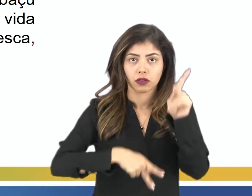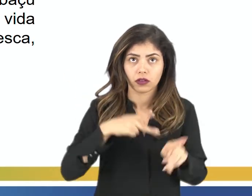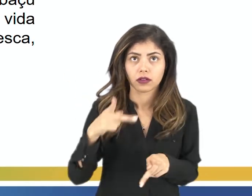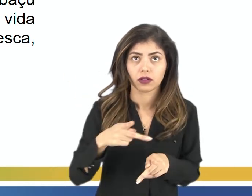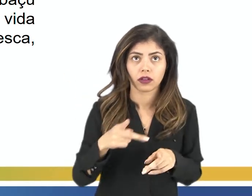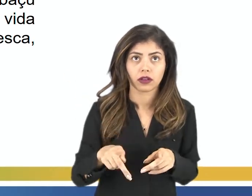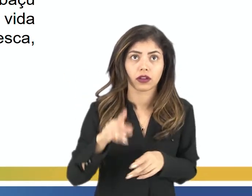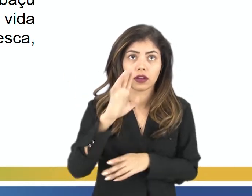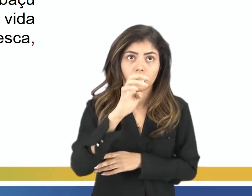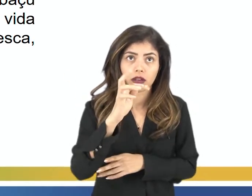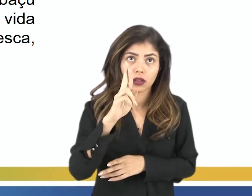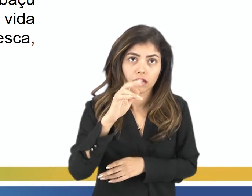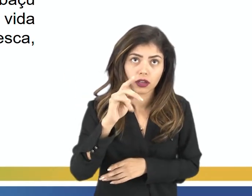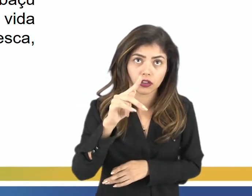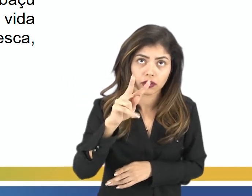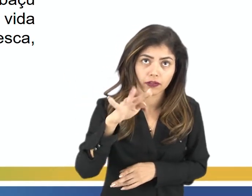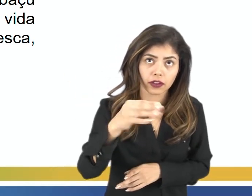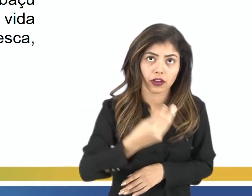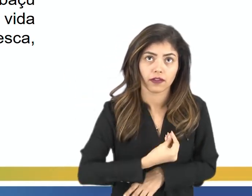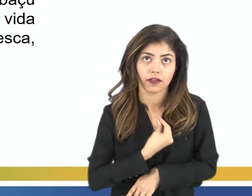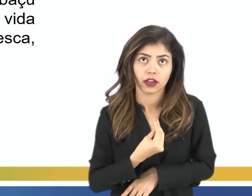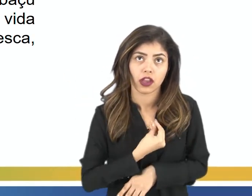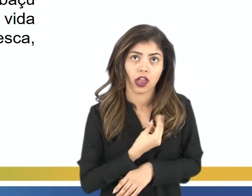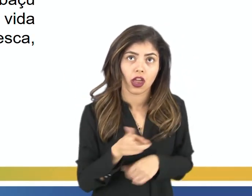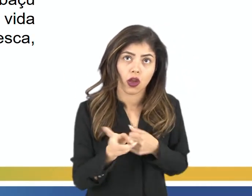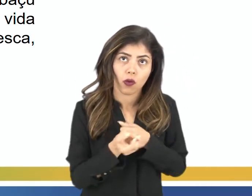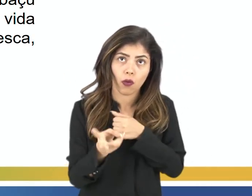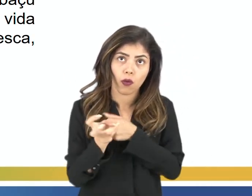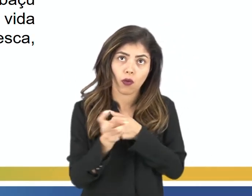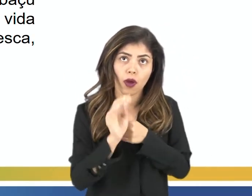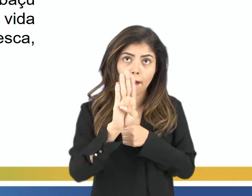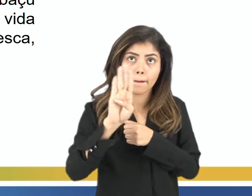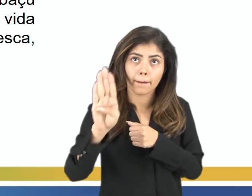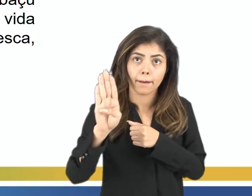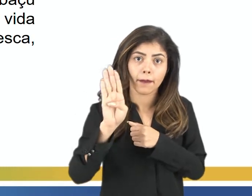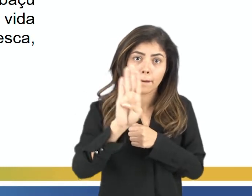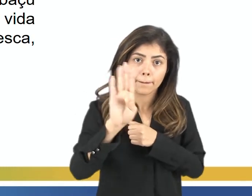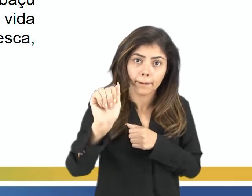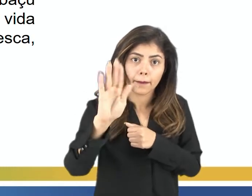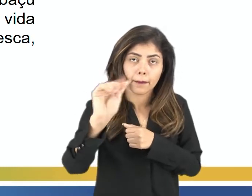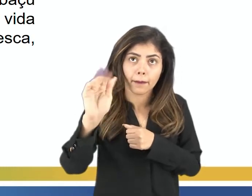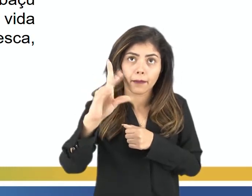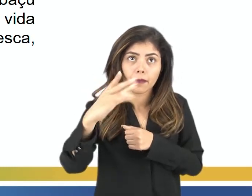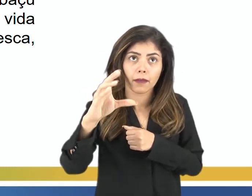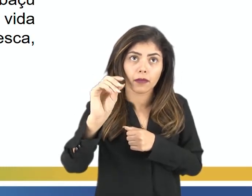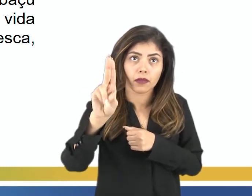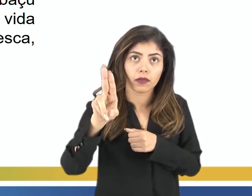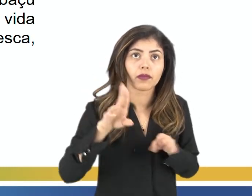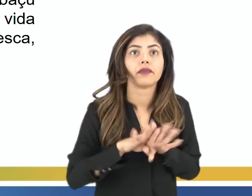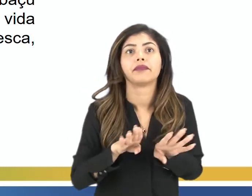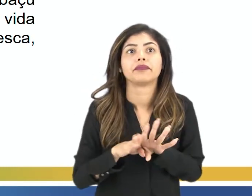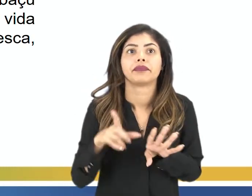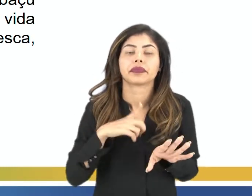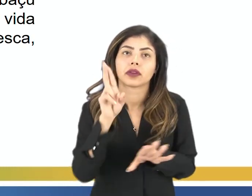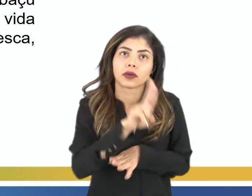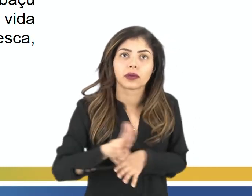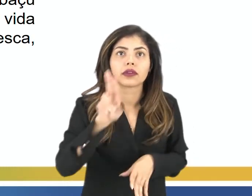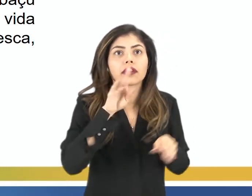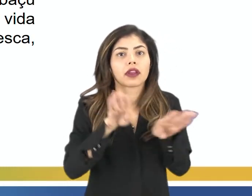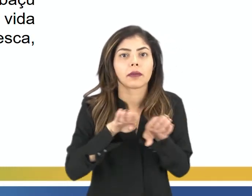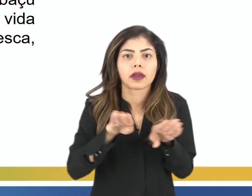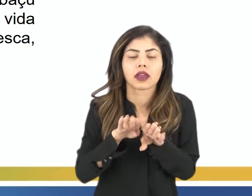de extrativista, que eles vivem da coleta do babaçu. Né? E também eles fazem a utilização